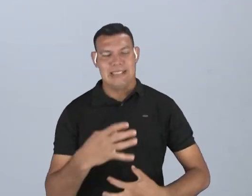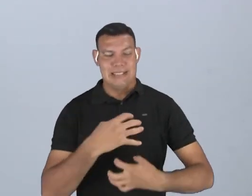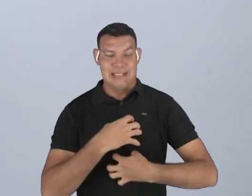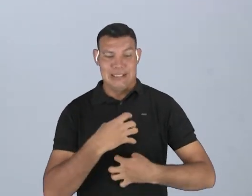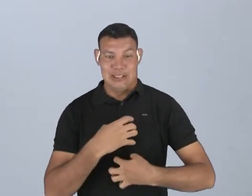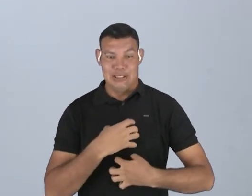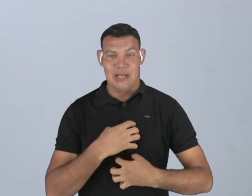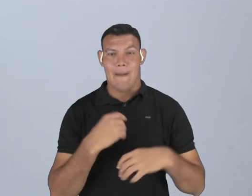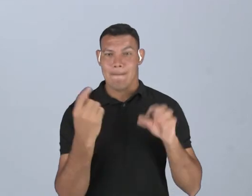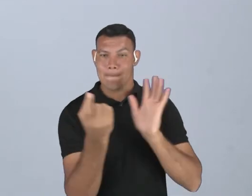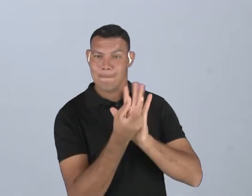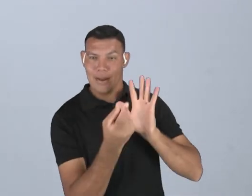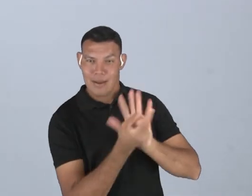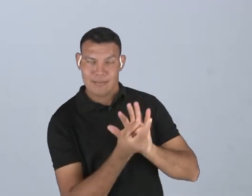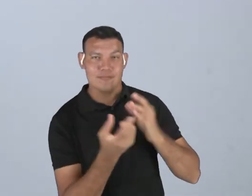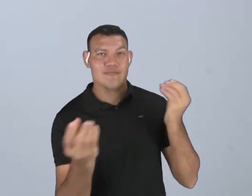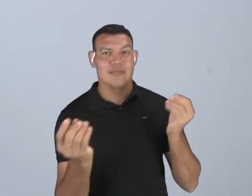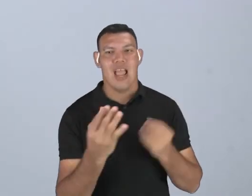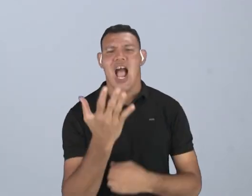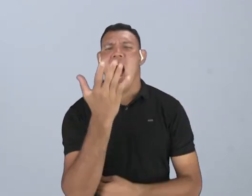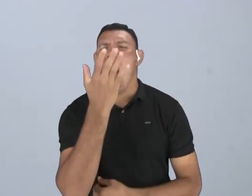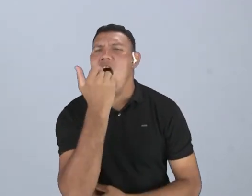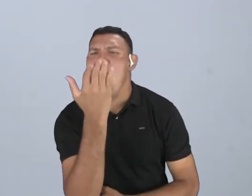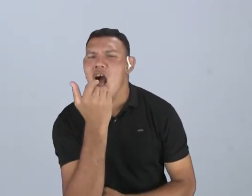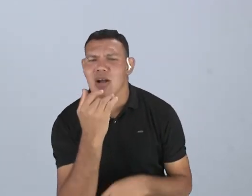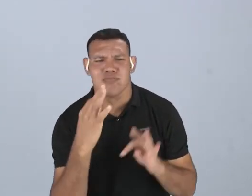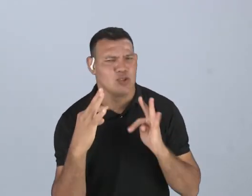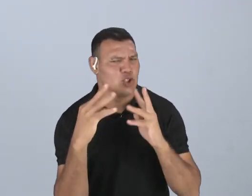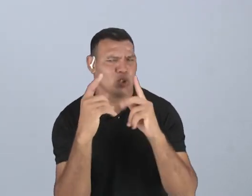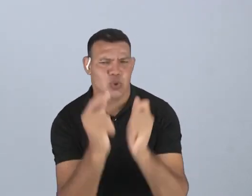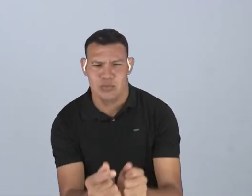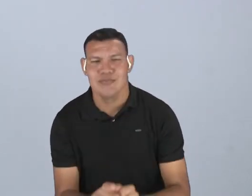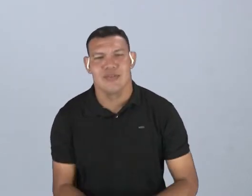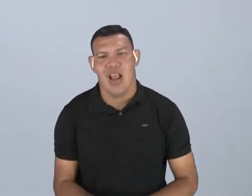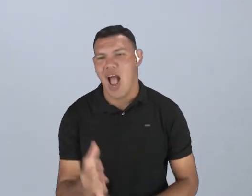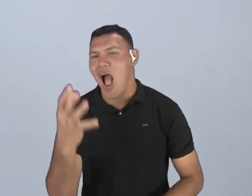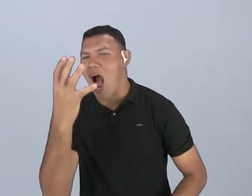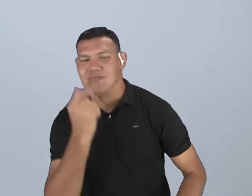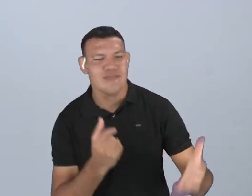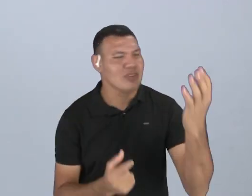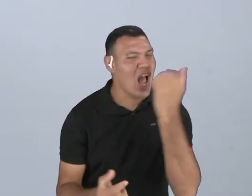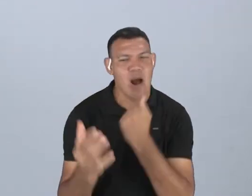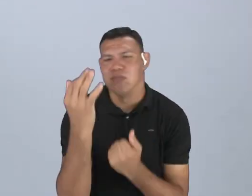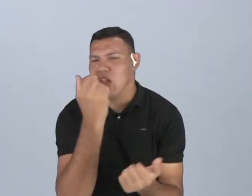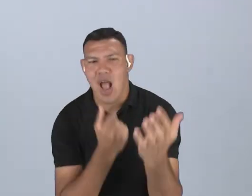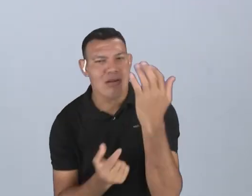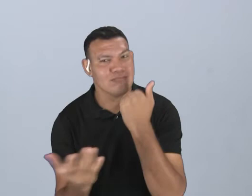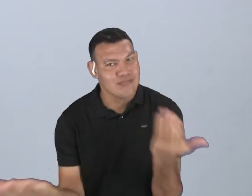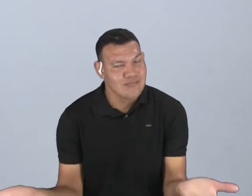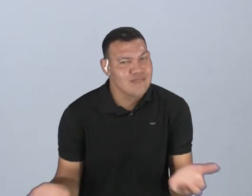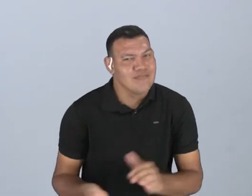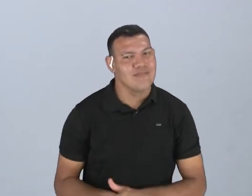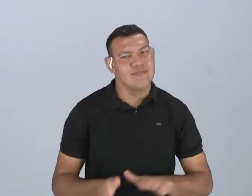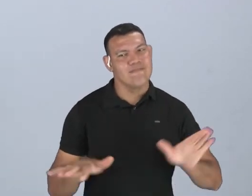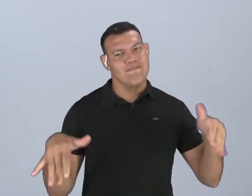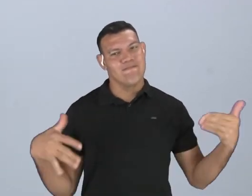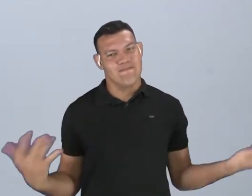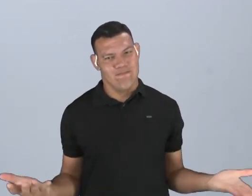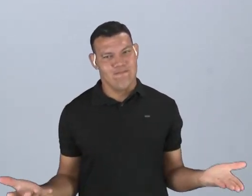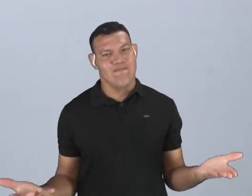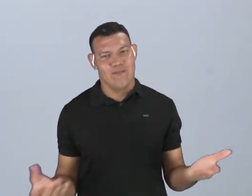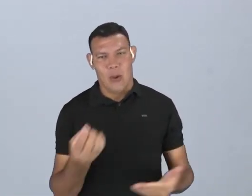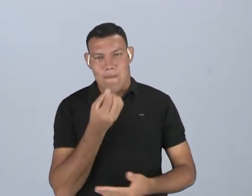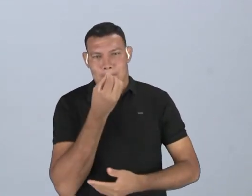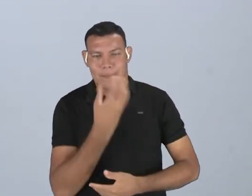principal da Magali, que é comer tudo que vê pela frente, ainda mais uma maçã. Então, aí um bom exemplo